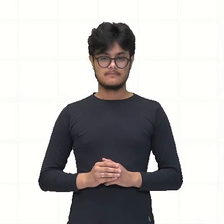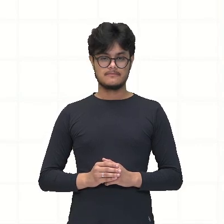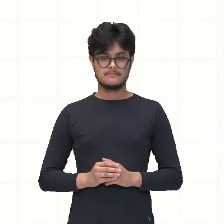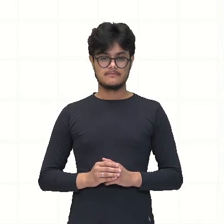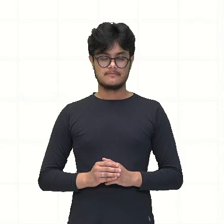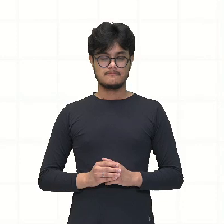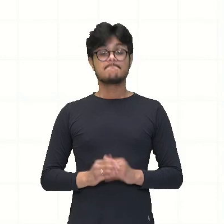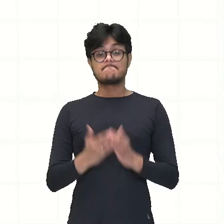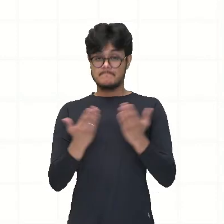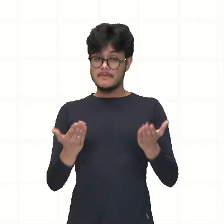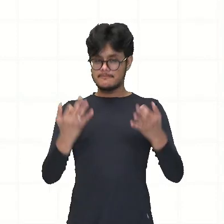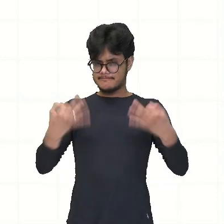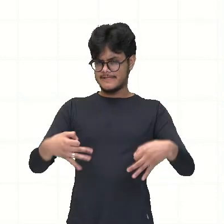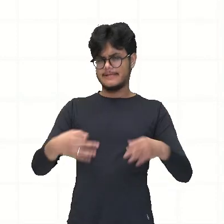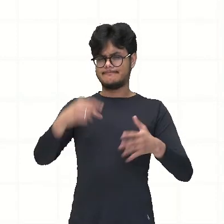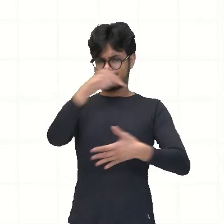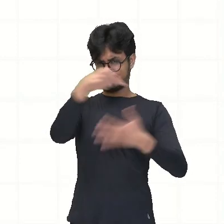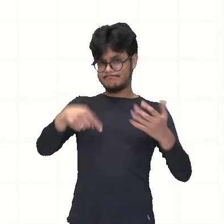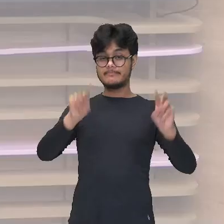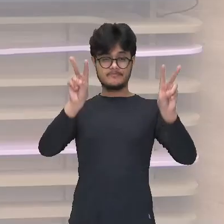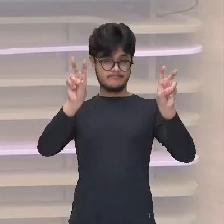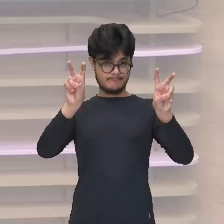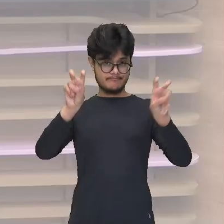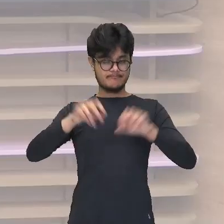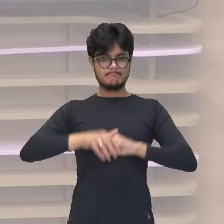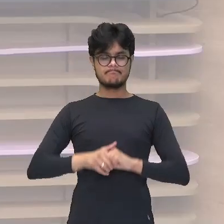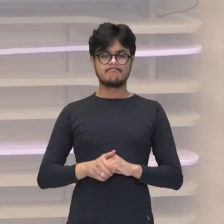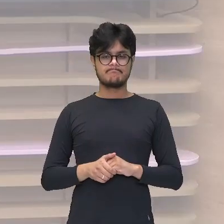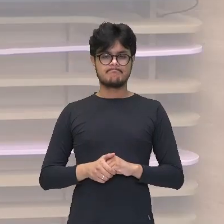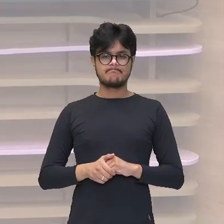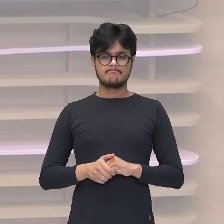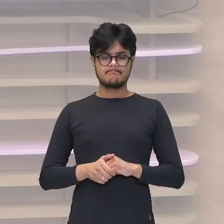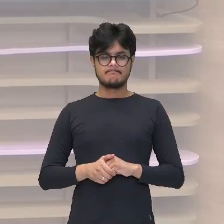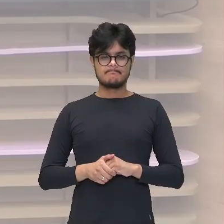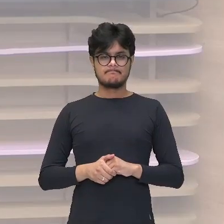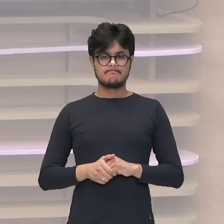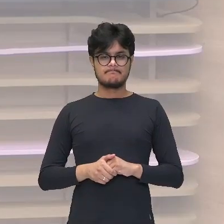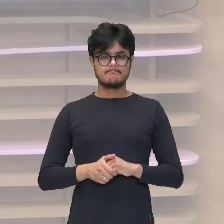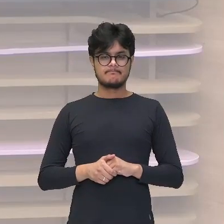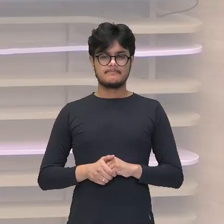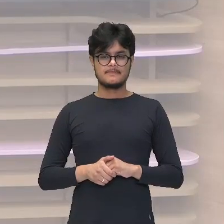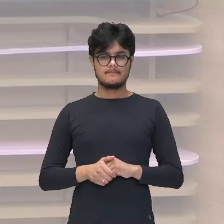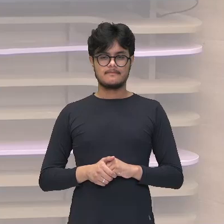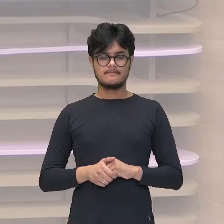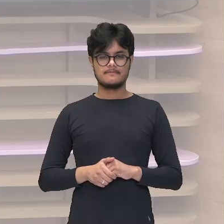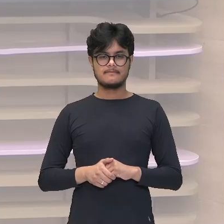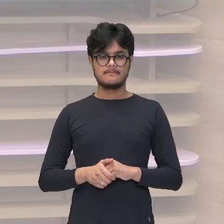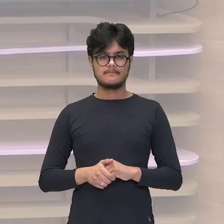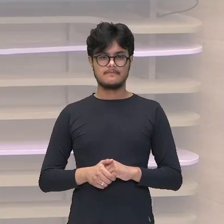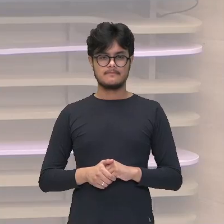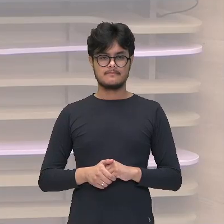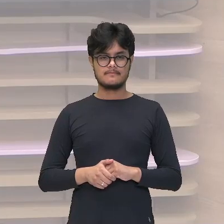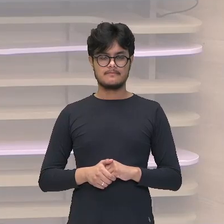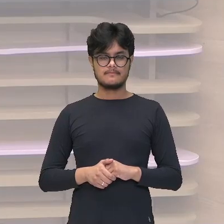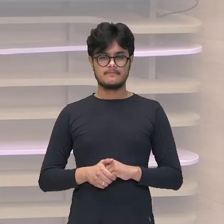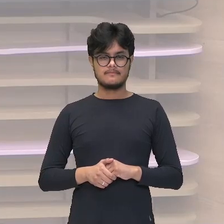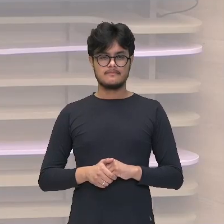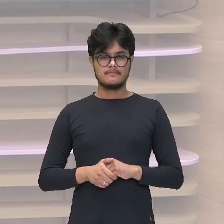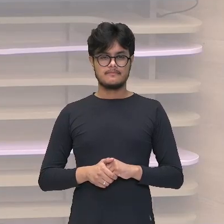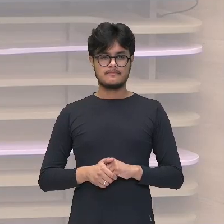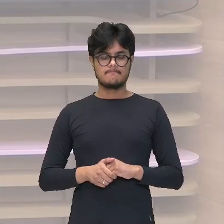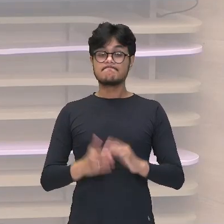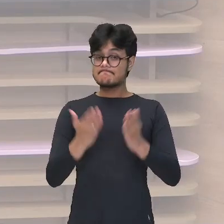Então, esses foram alguns dos principais fluxos migratórios que a gente vai observar aí no Brasil, e